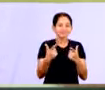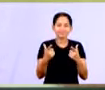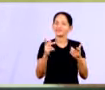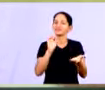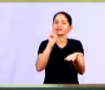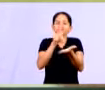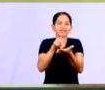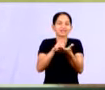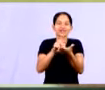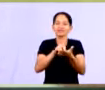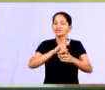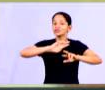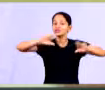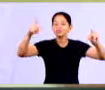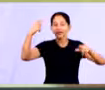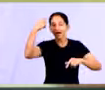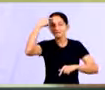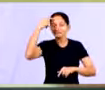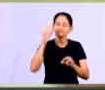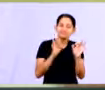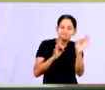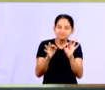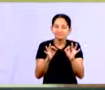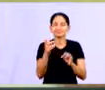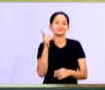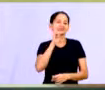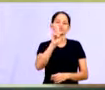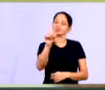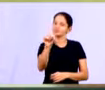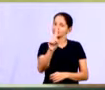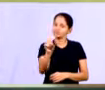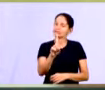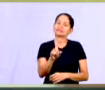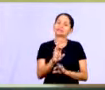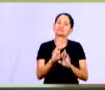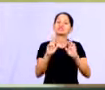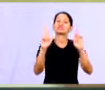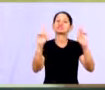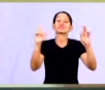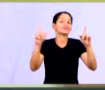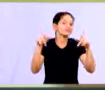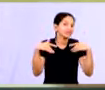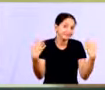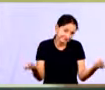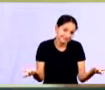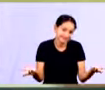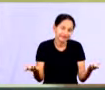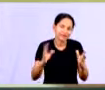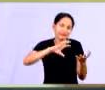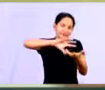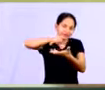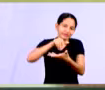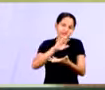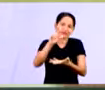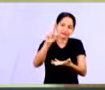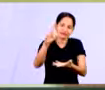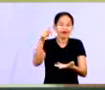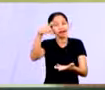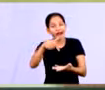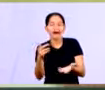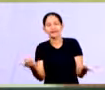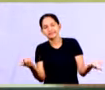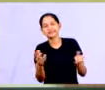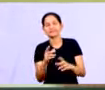complexa do que a nossa mente é capaz de sistematizar. Nós não conseguimos prever todas as situações que existem no mundo. Então, a incerteza vai